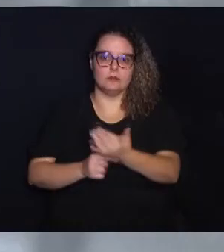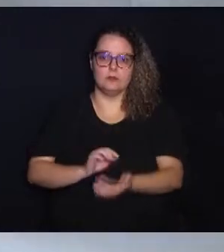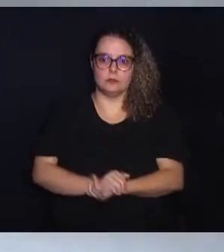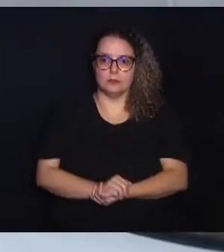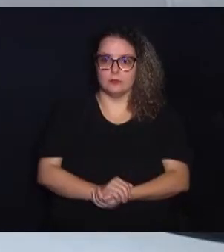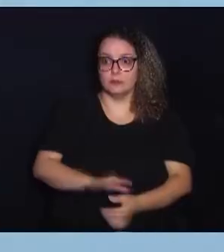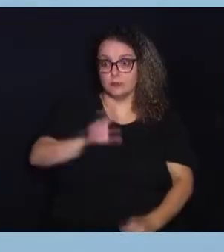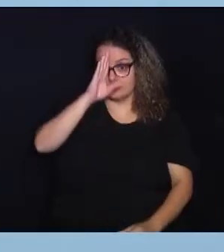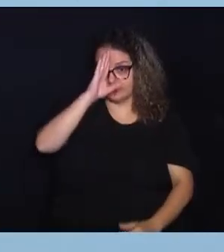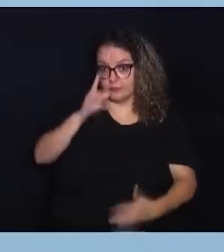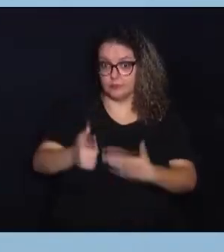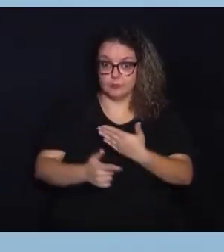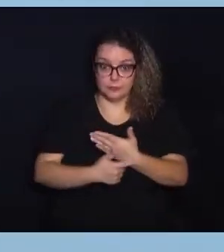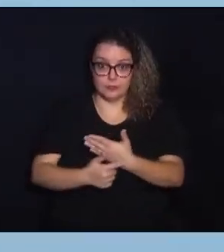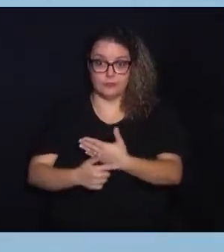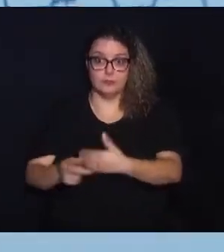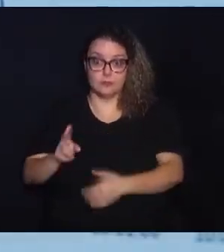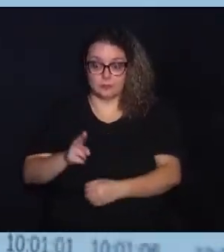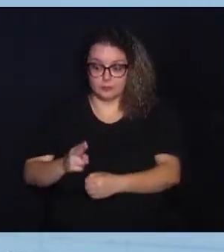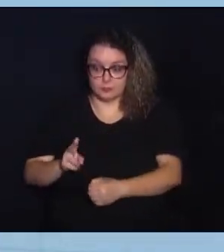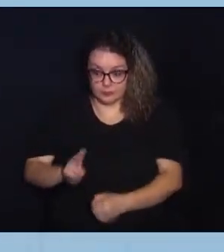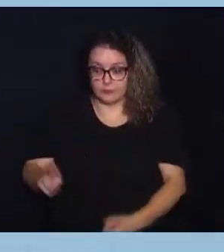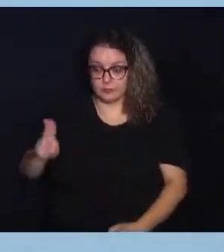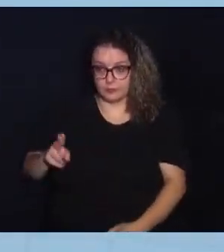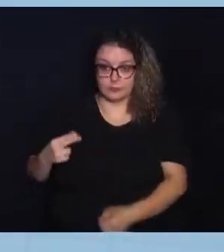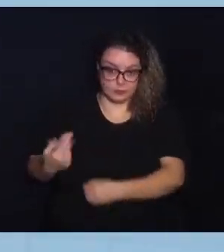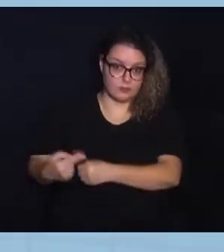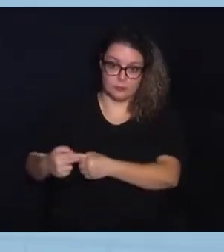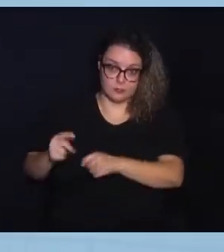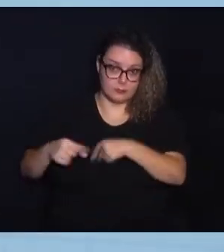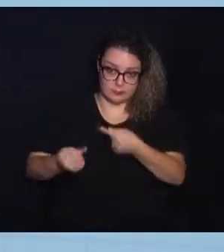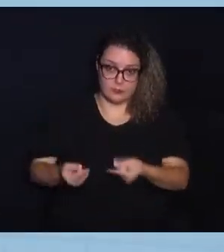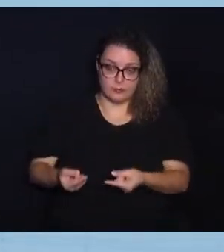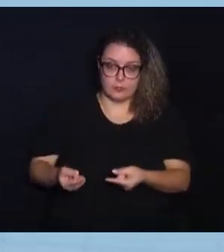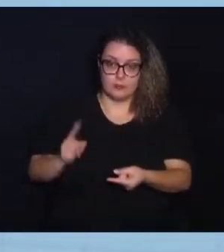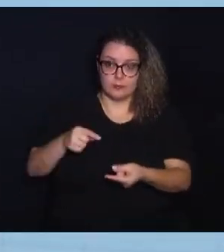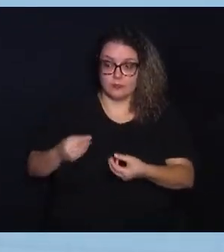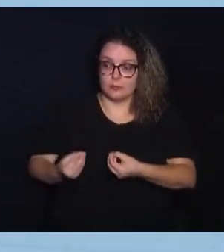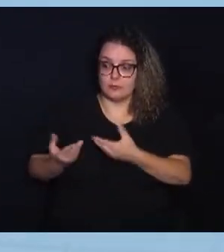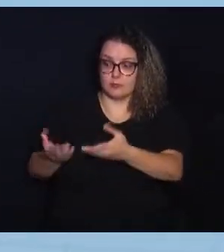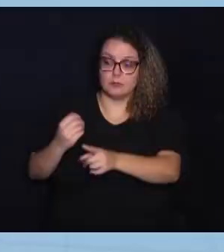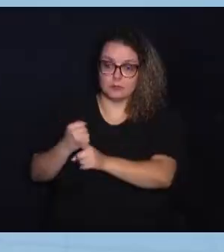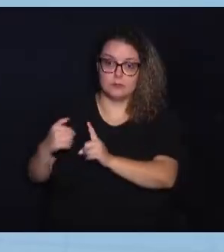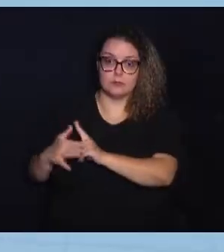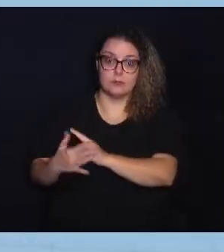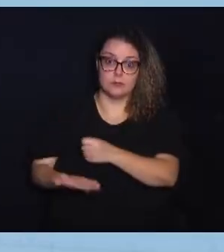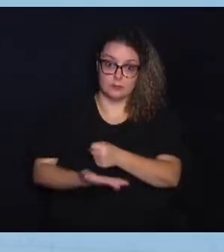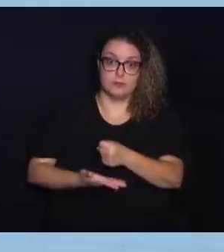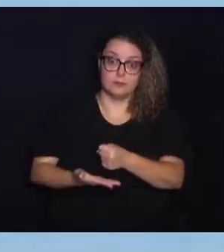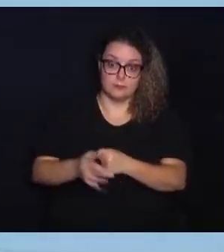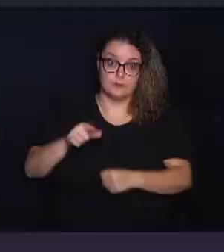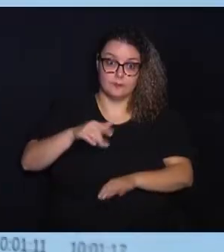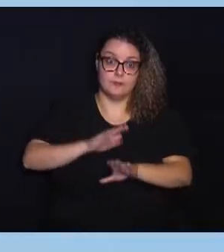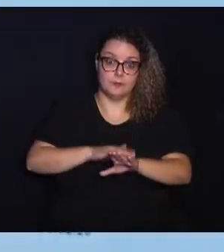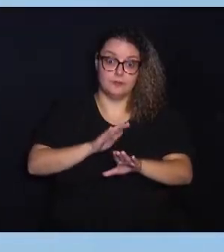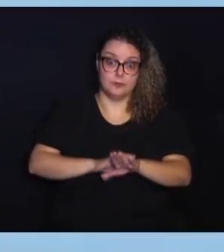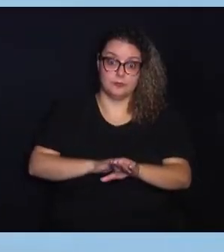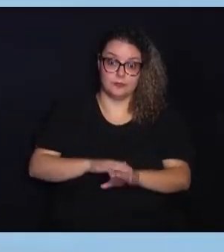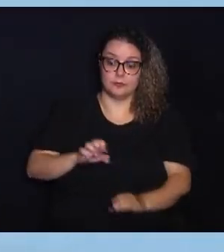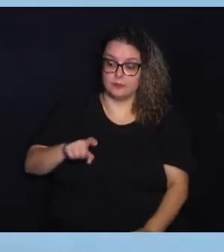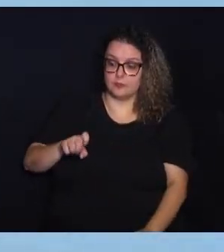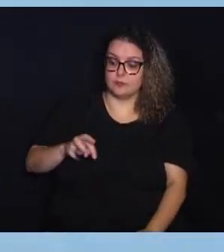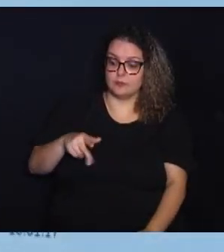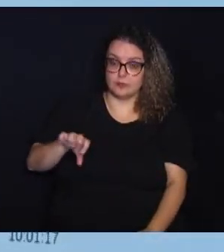de tecnologia. Um dos principais papéis da universidade é dar um retorno para a sociedade. E um dos pilares da universidade